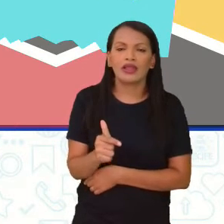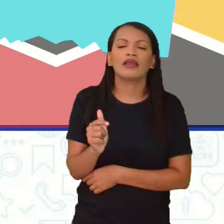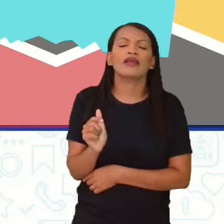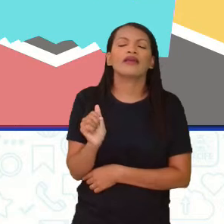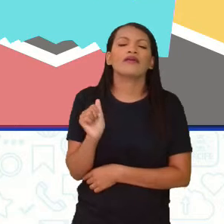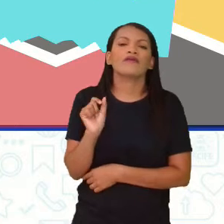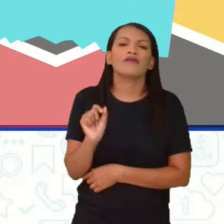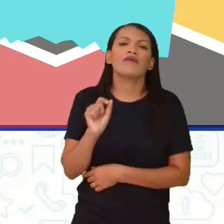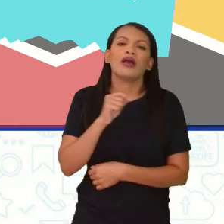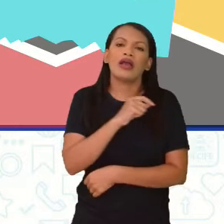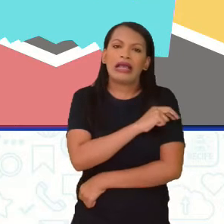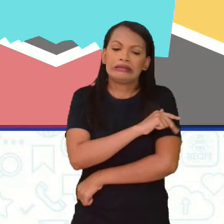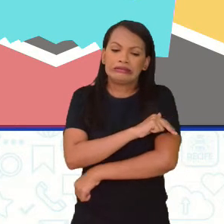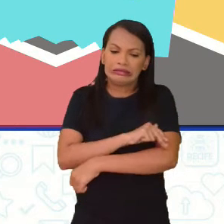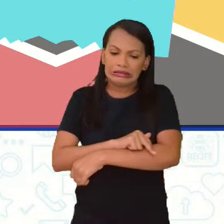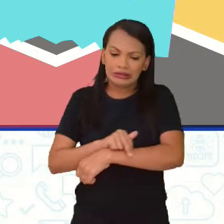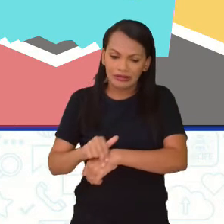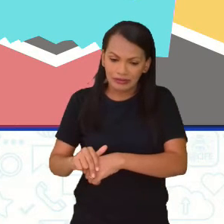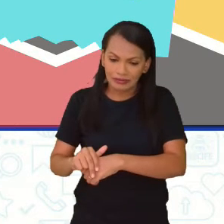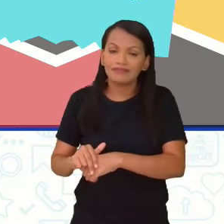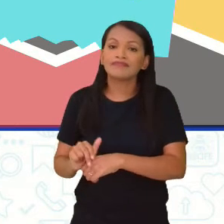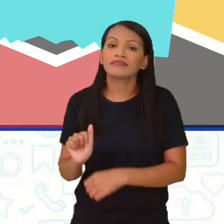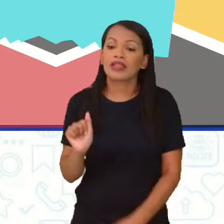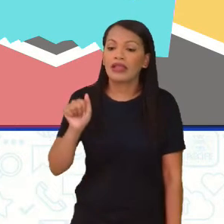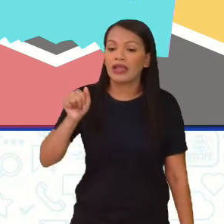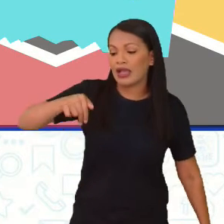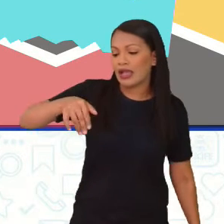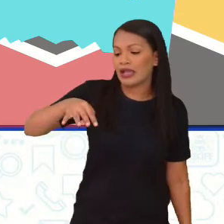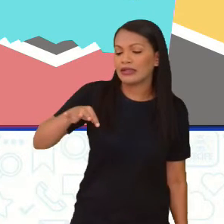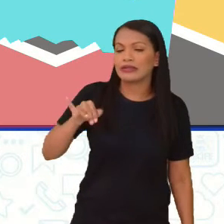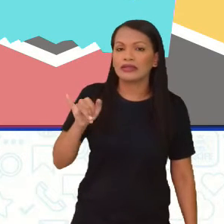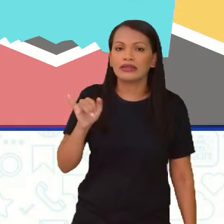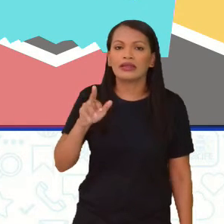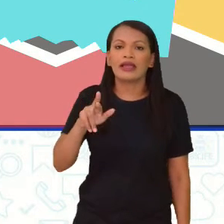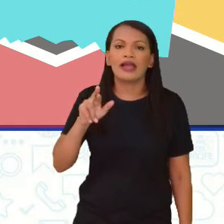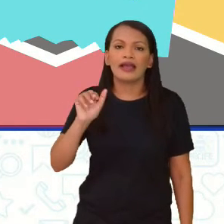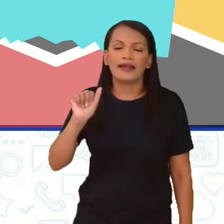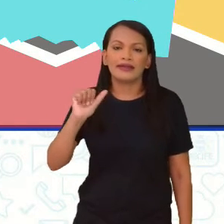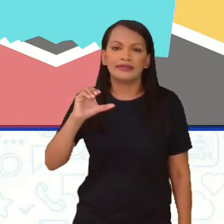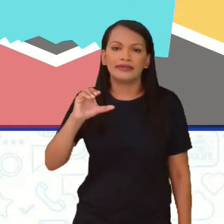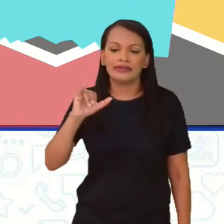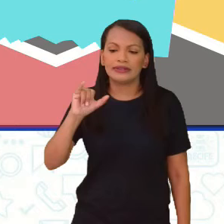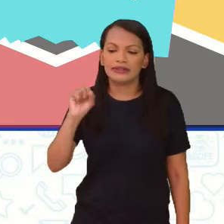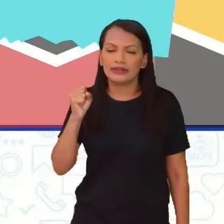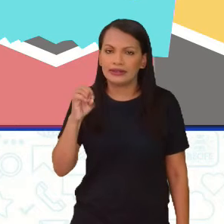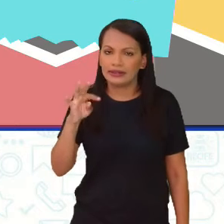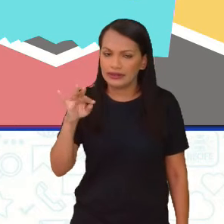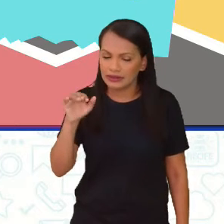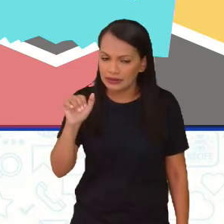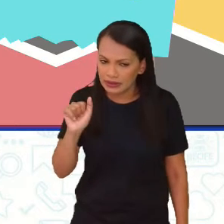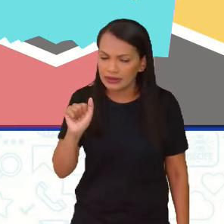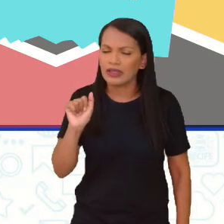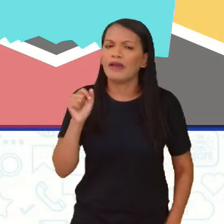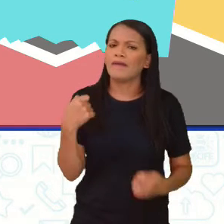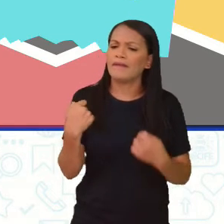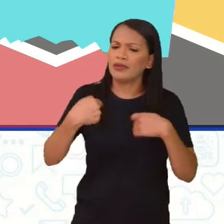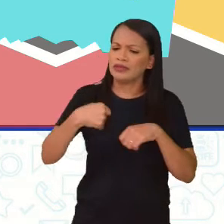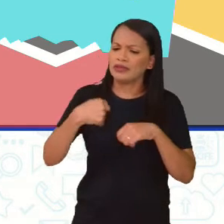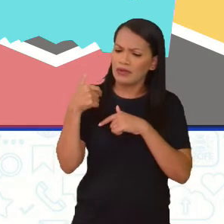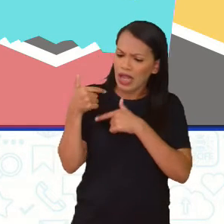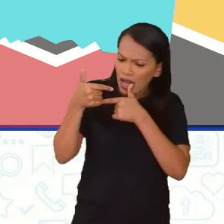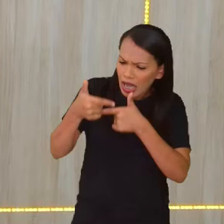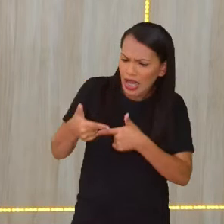práticas racistas, você tem que ser antirracista. Então no seu dia a dia você tem que tomar essa luta